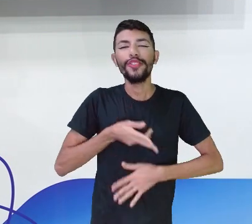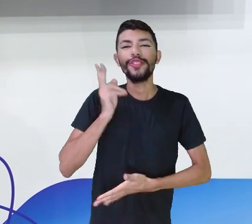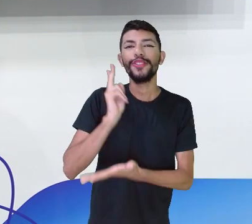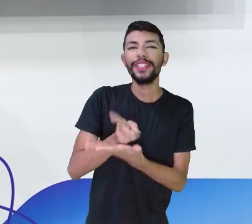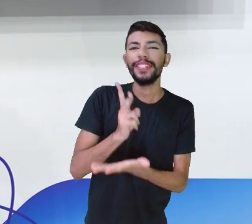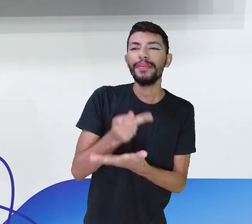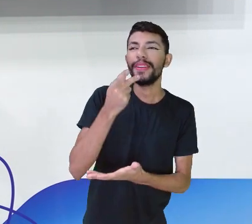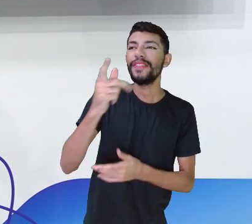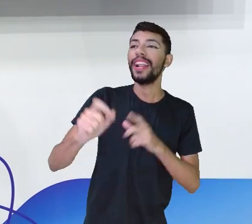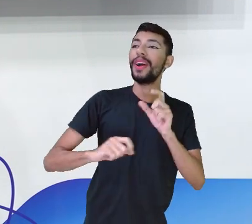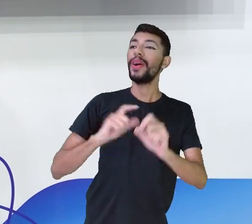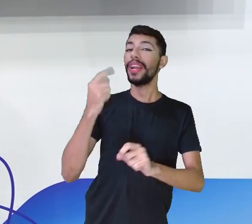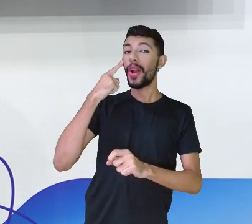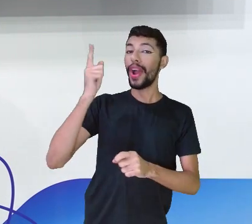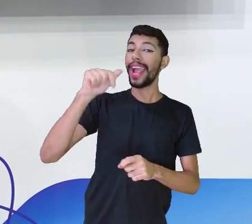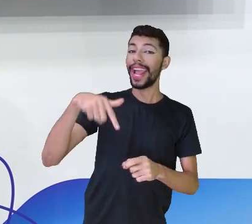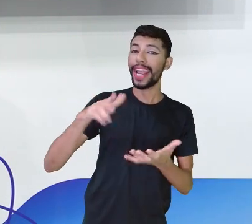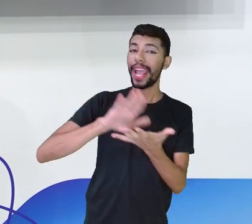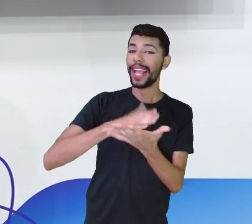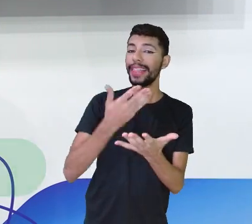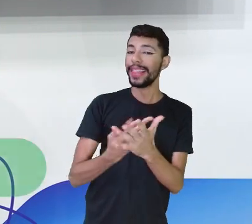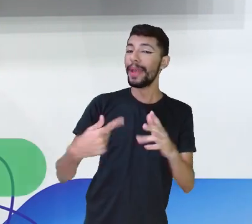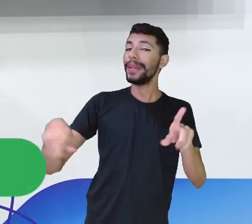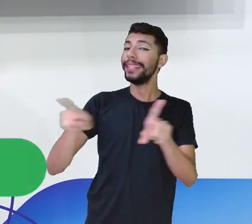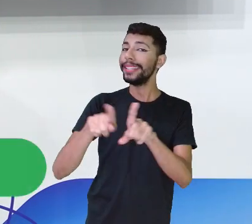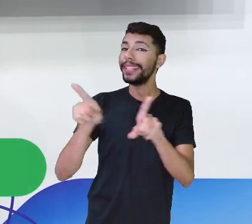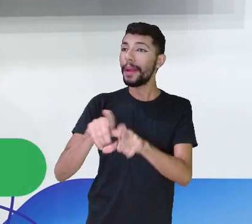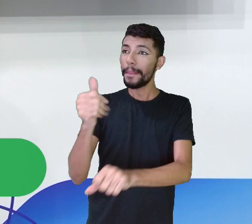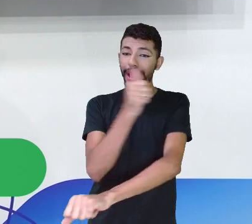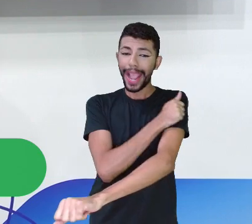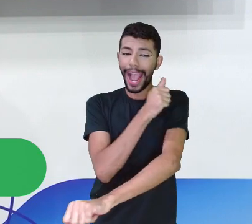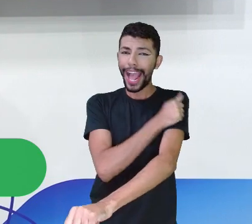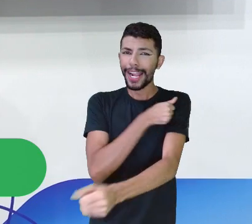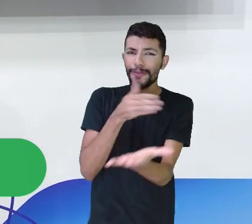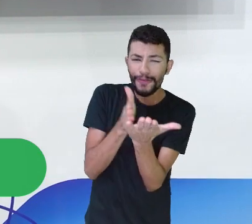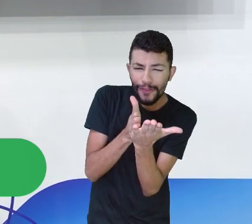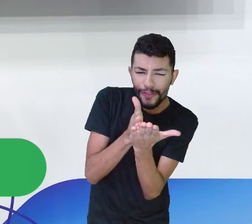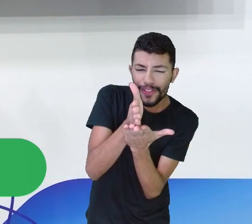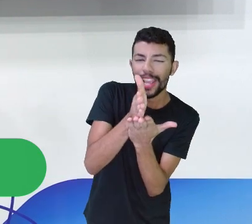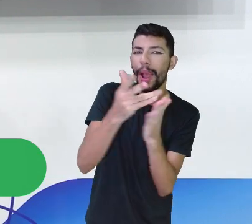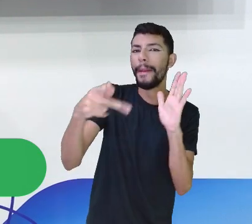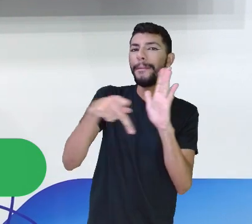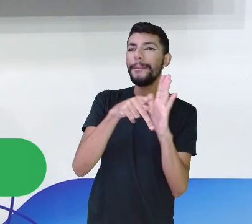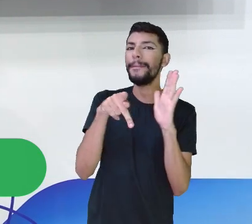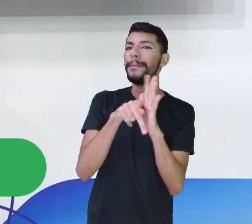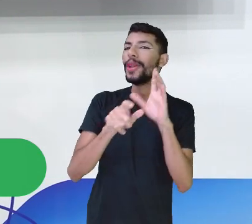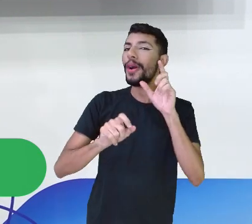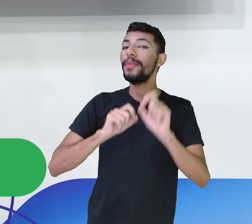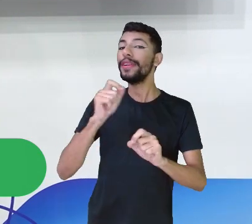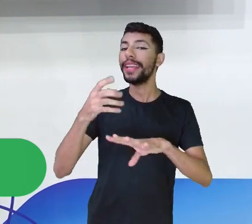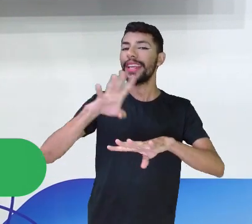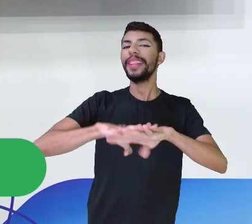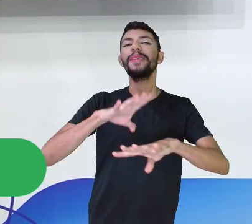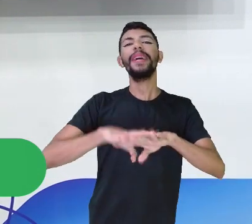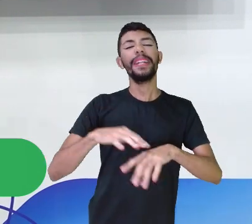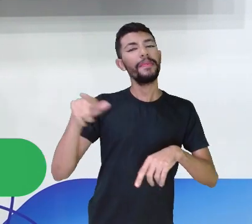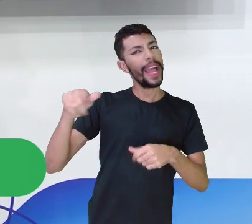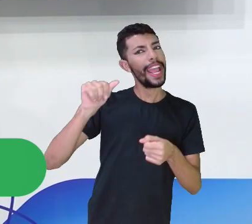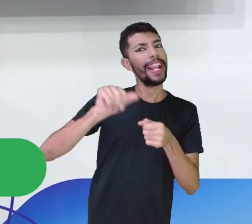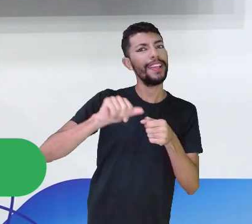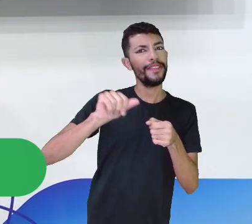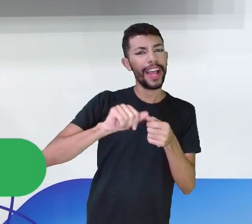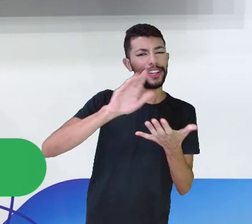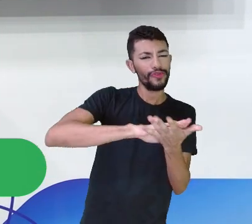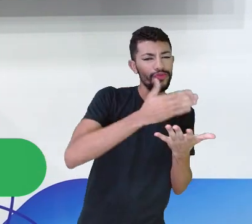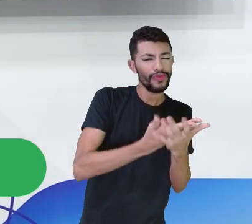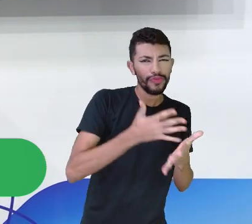né, que Bruno, além de intérprete, ele é aluno assíduo de matemática. Além dele fazer a interpretação, ele